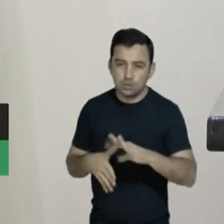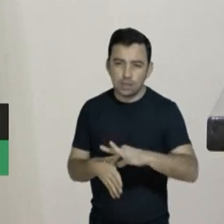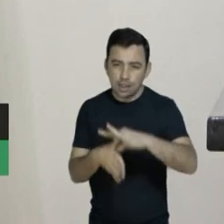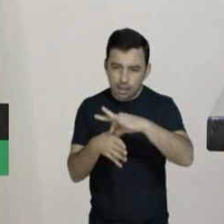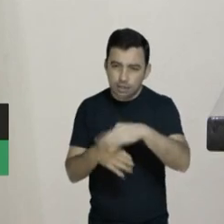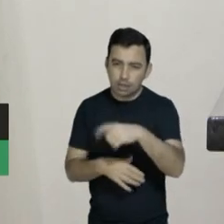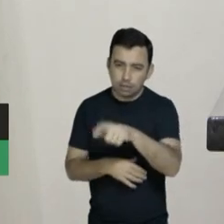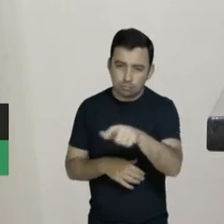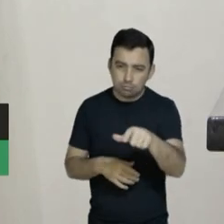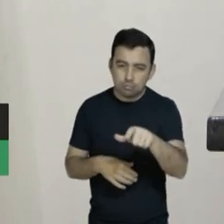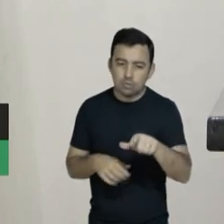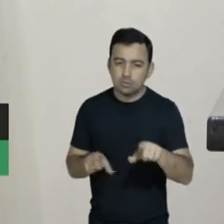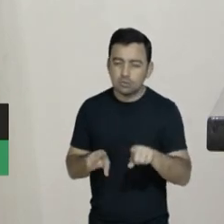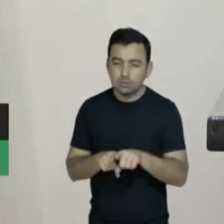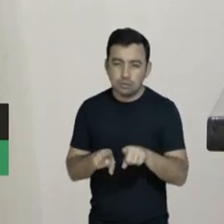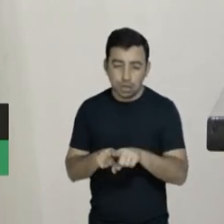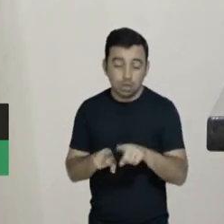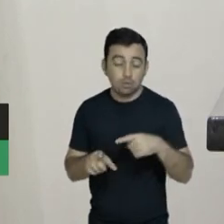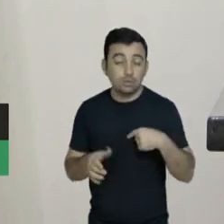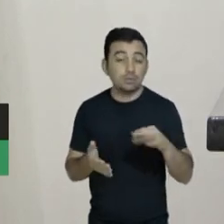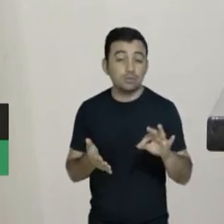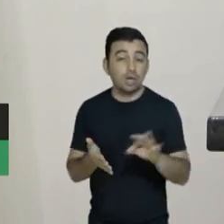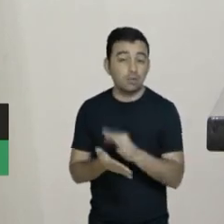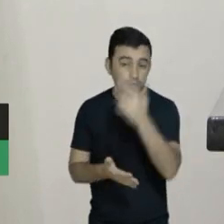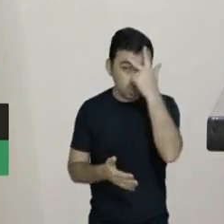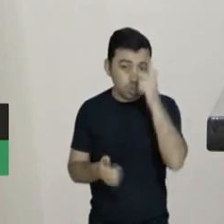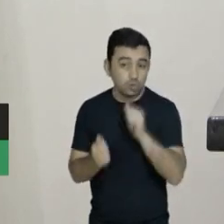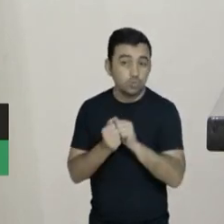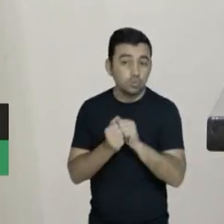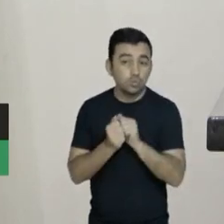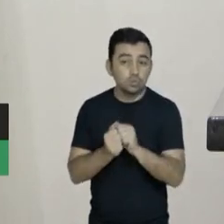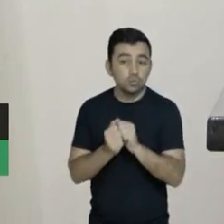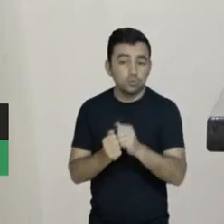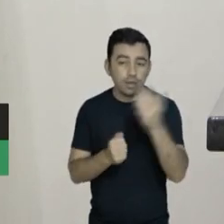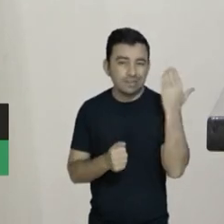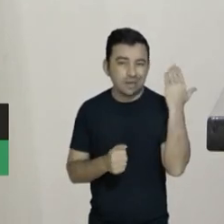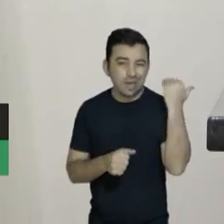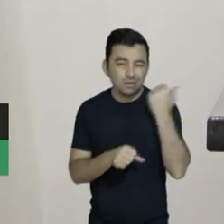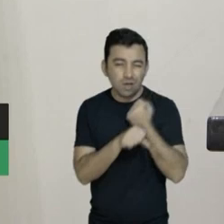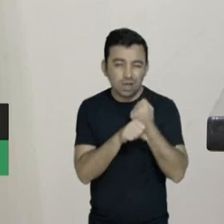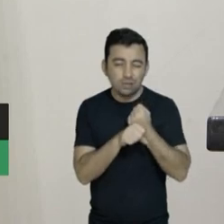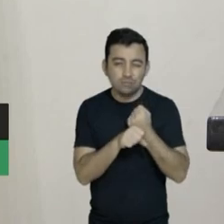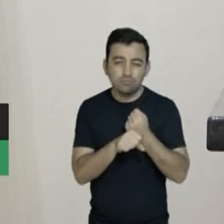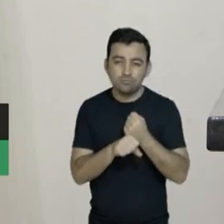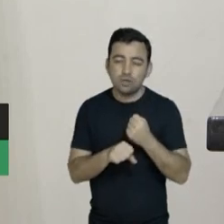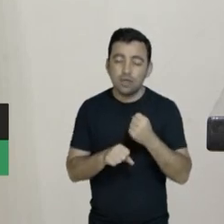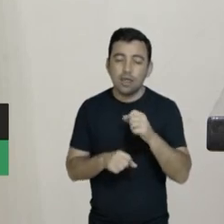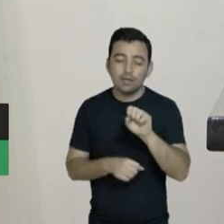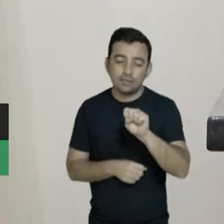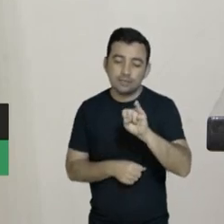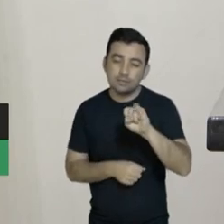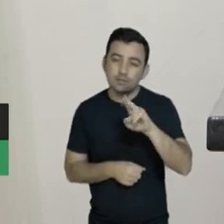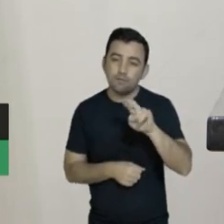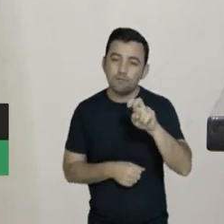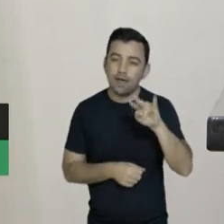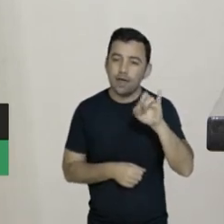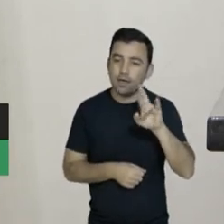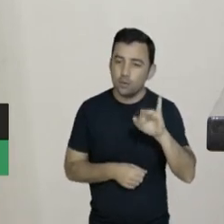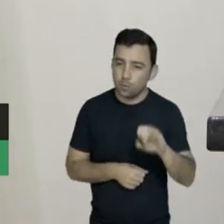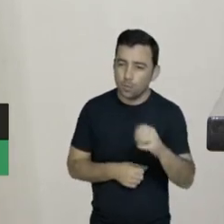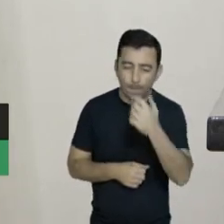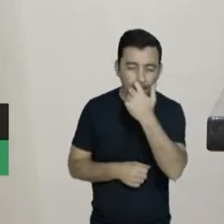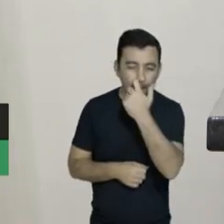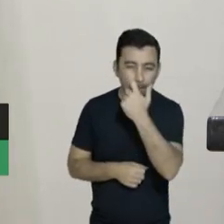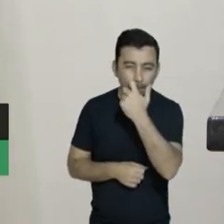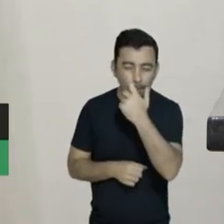e em especial destaco aqui uma pessoa que me acompanhou muitos anos naquelas andanças no estado, o Silvério, e que nós,